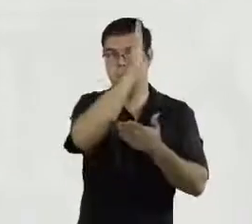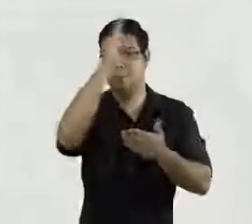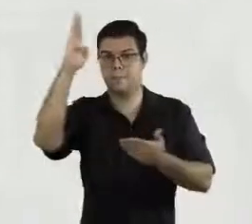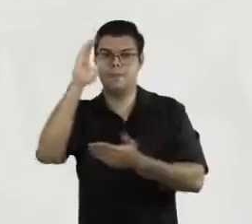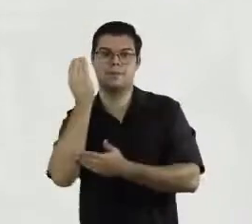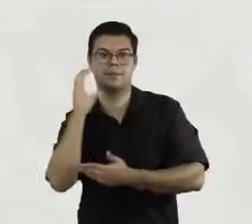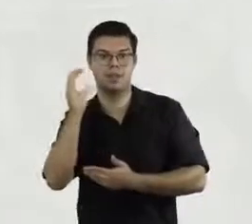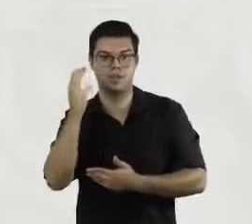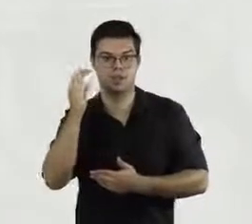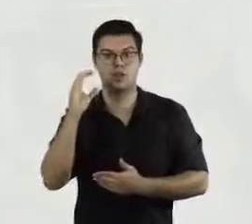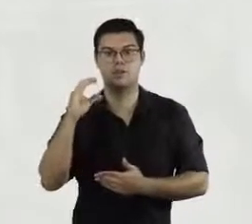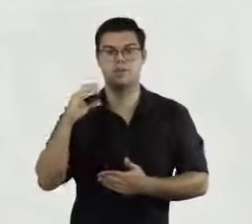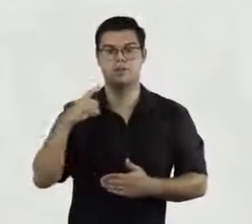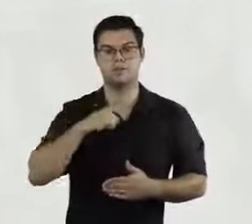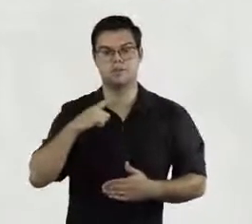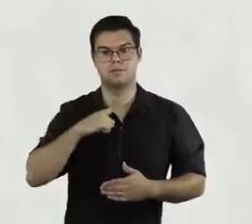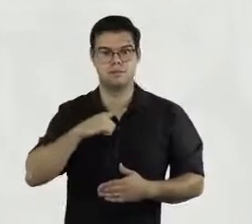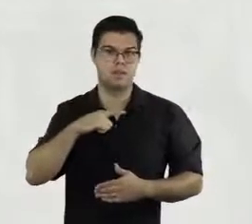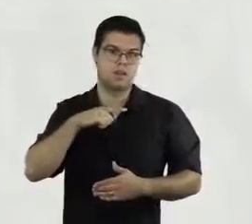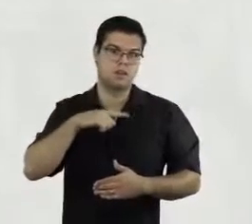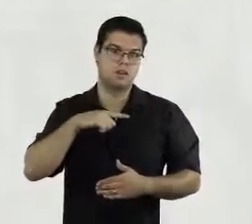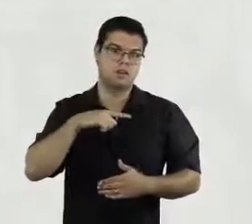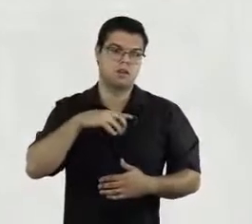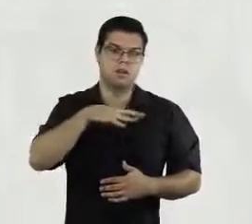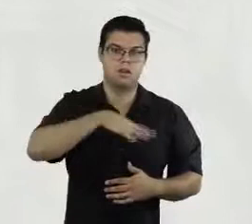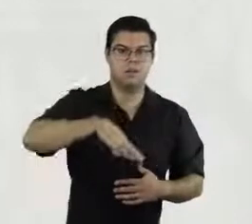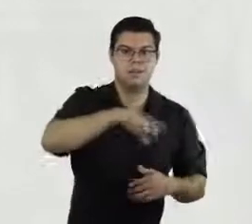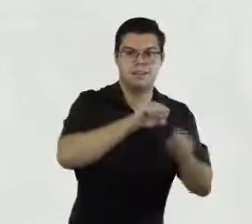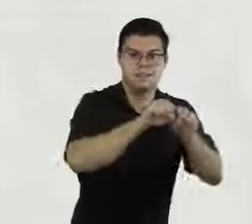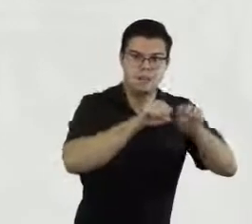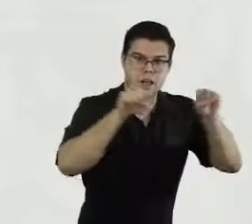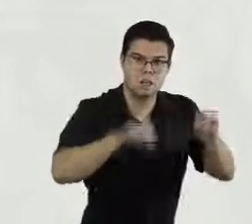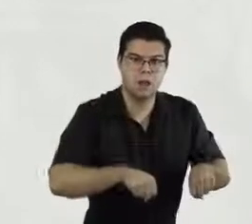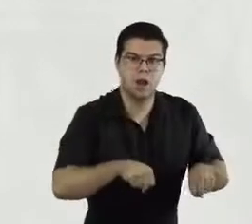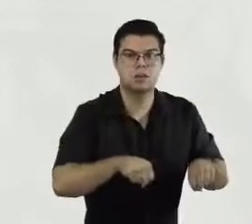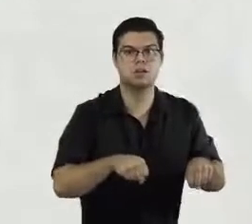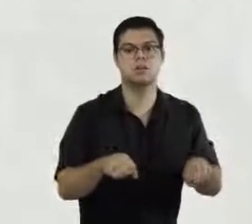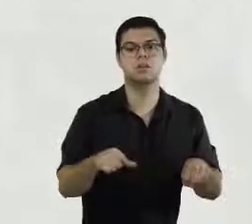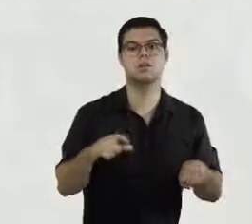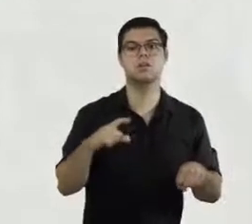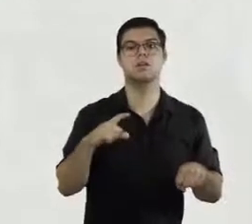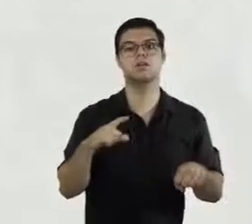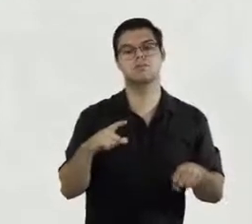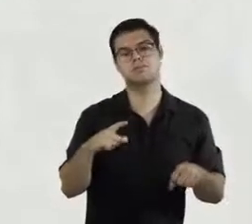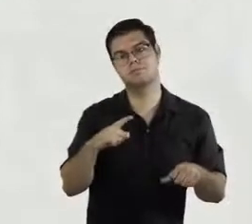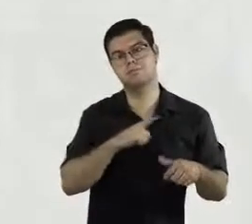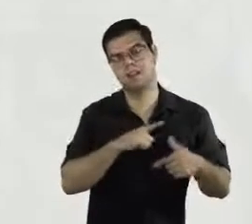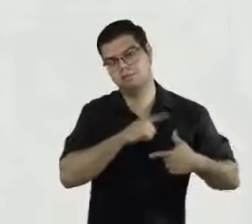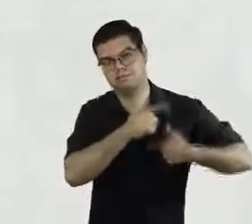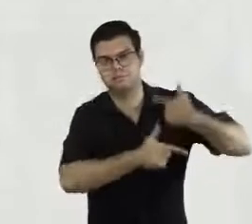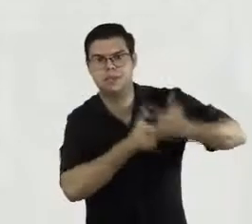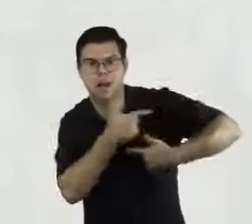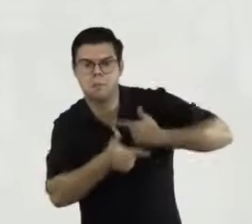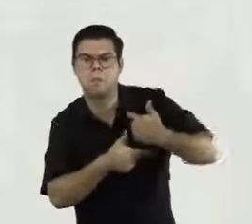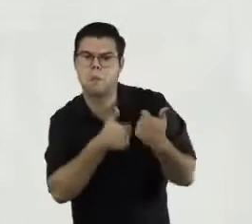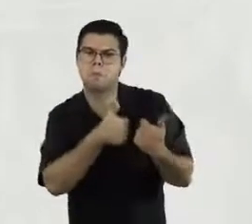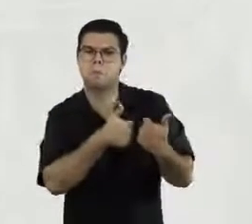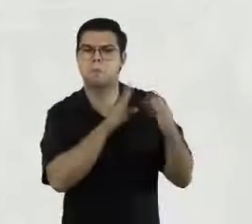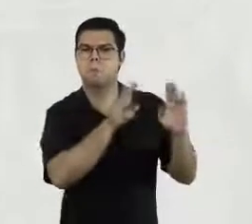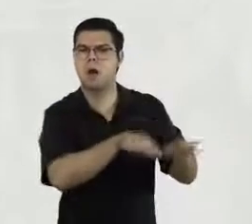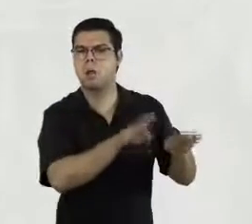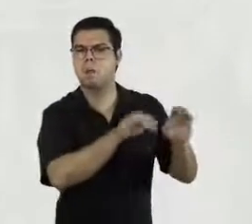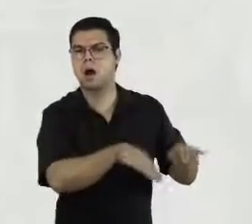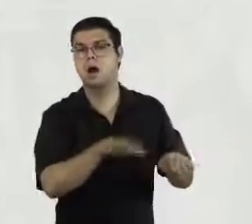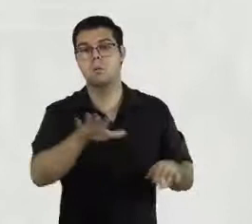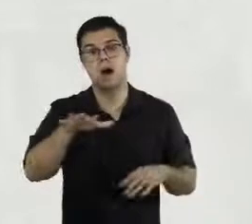né, do ramo sistemático, ela sempre cumpriu bem a sua função. E no âmbito da